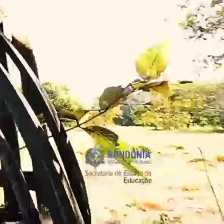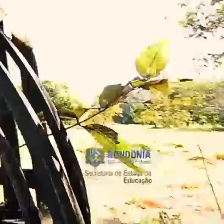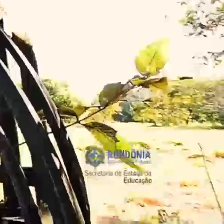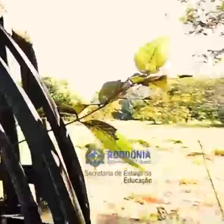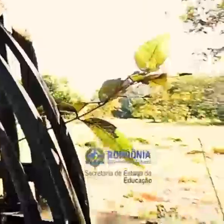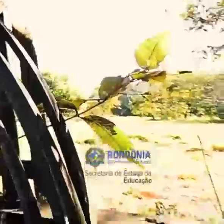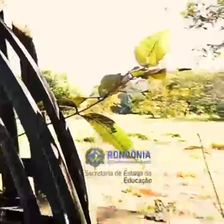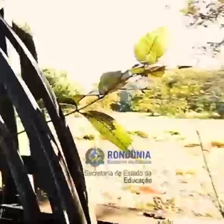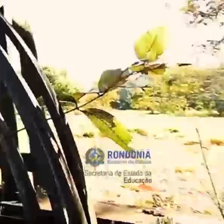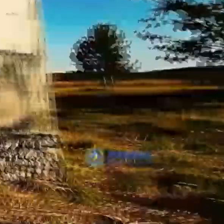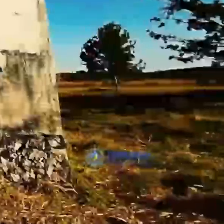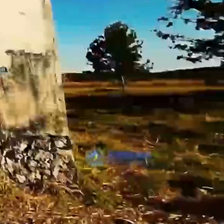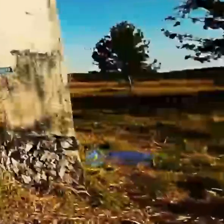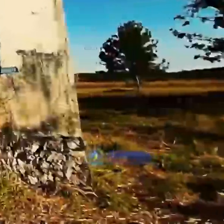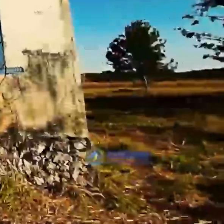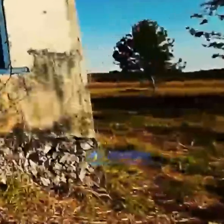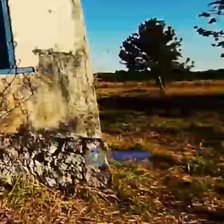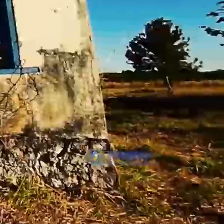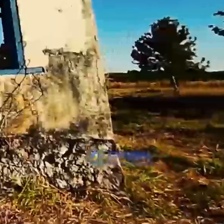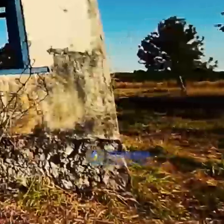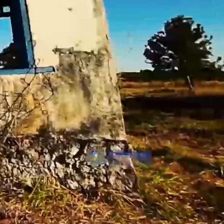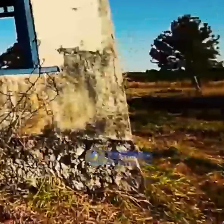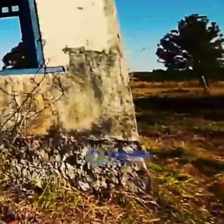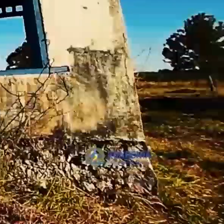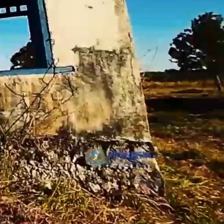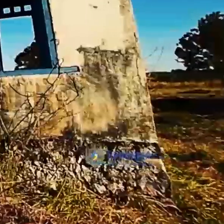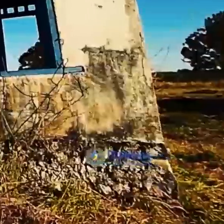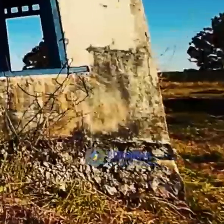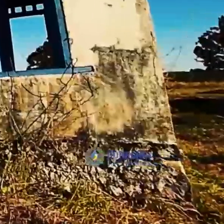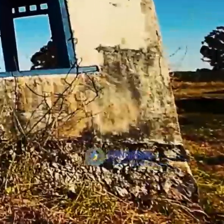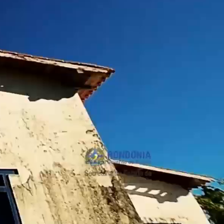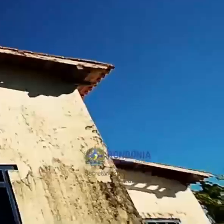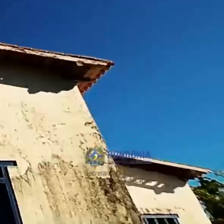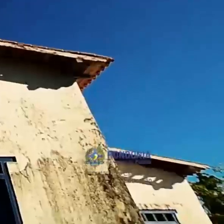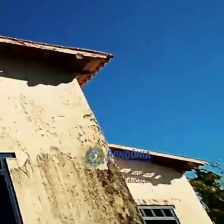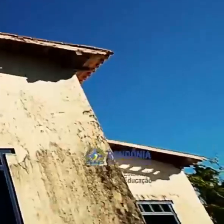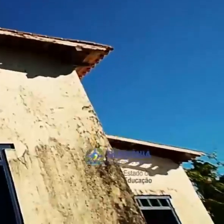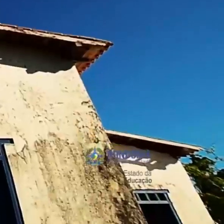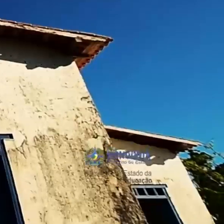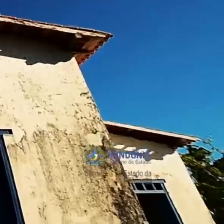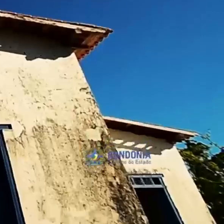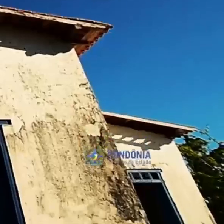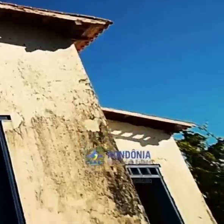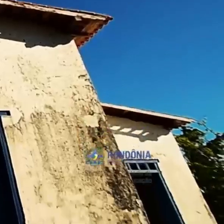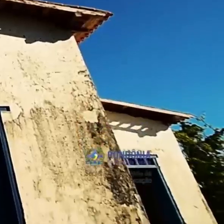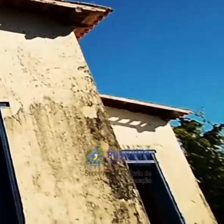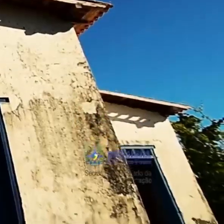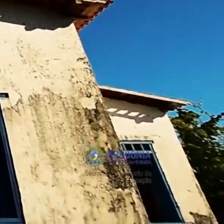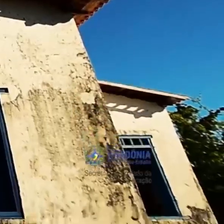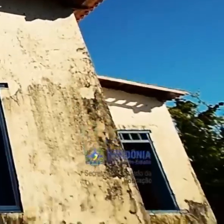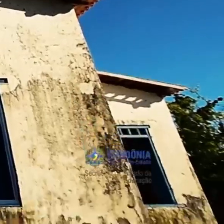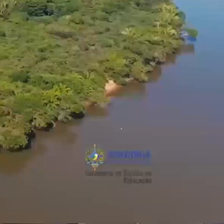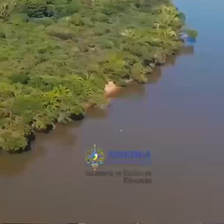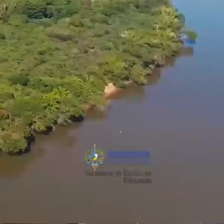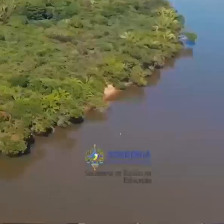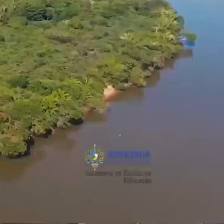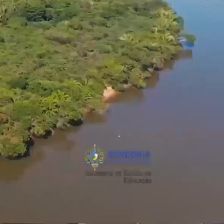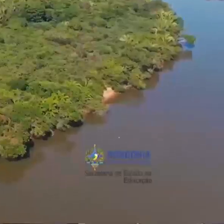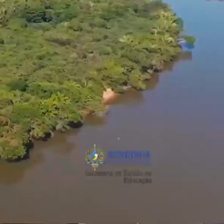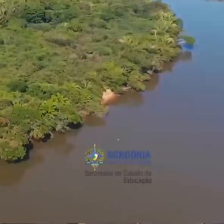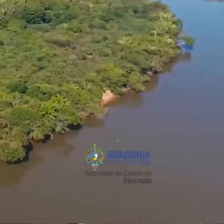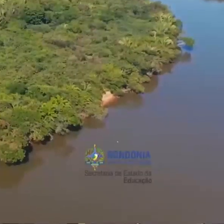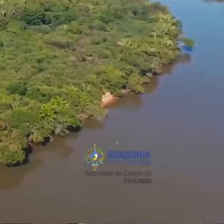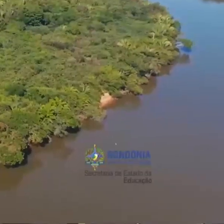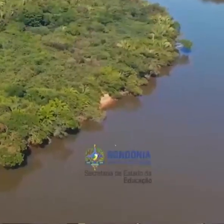primeira estação telegráfica da região. Outras estações telegráficas já estavam sendo construídas ao longo do caminho, que